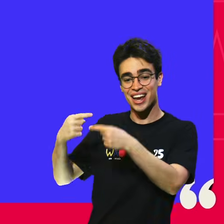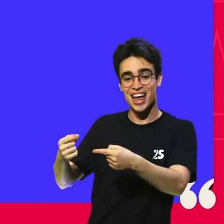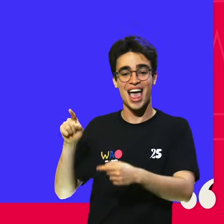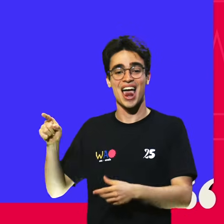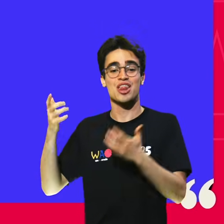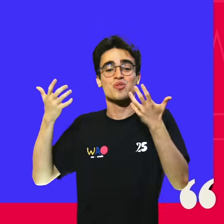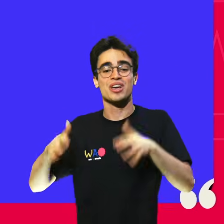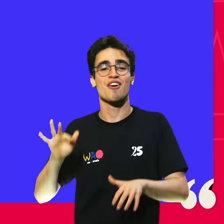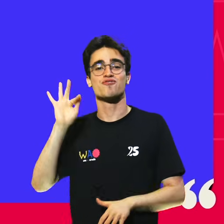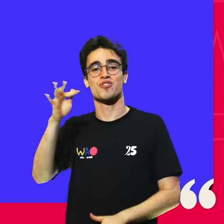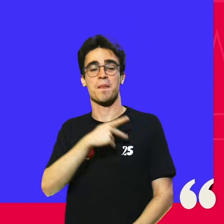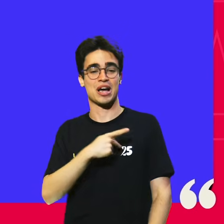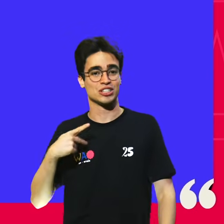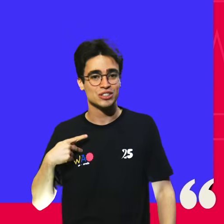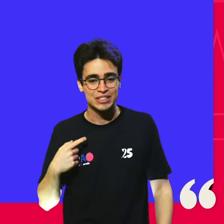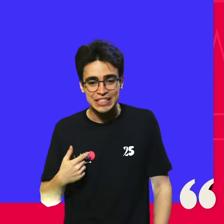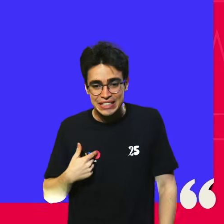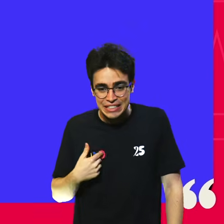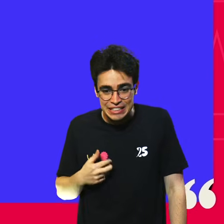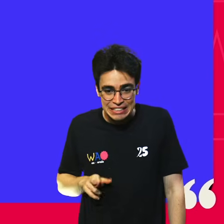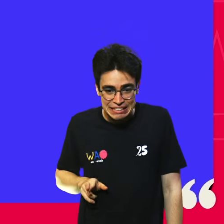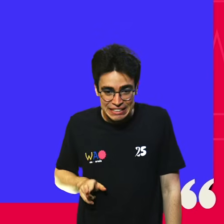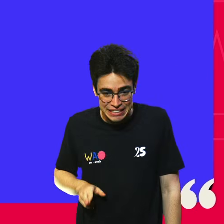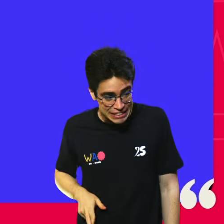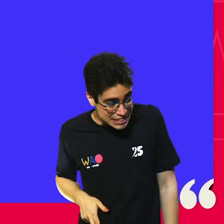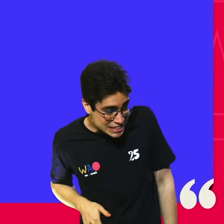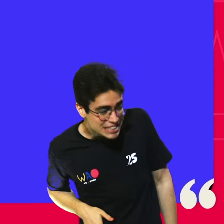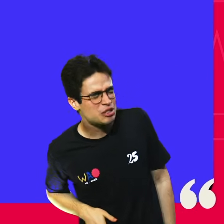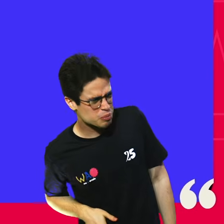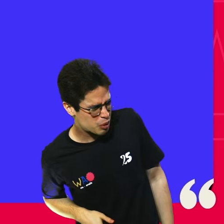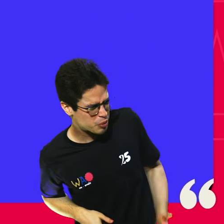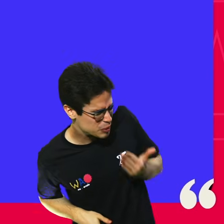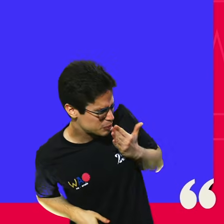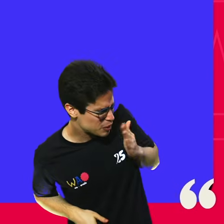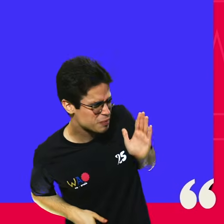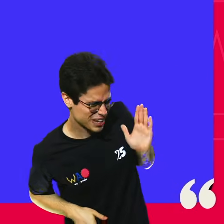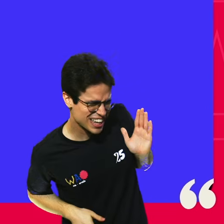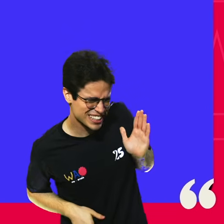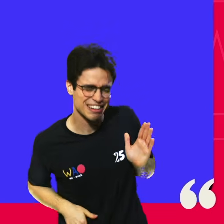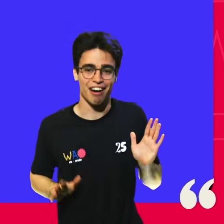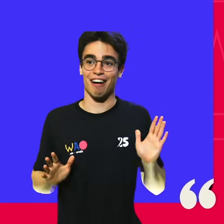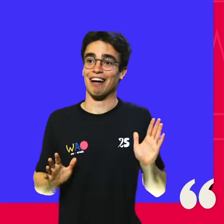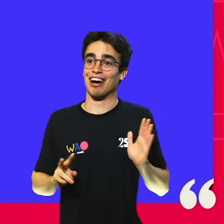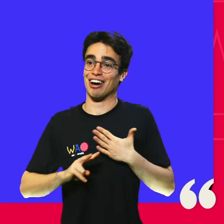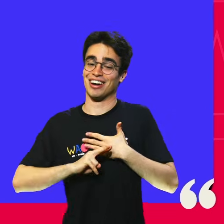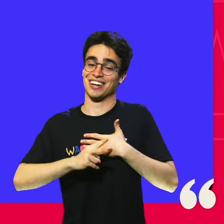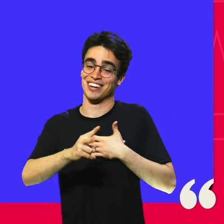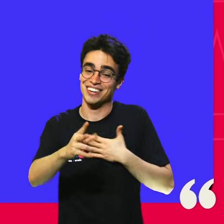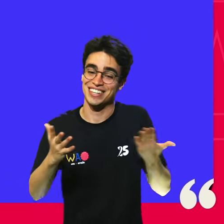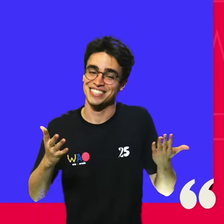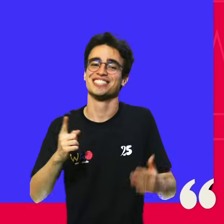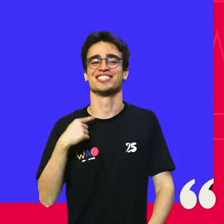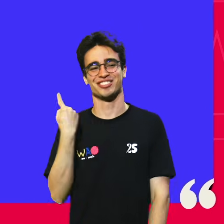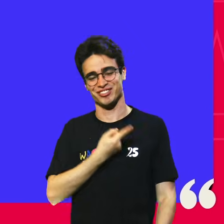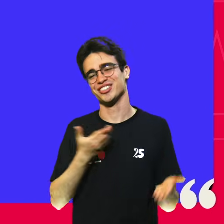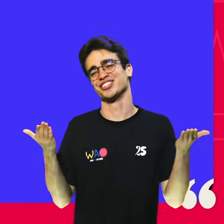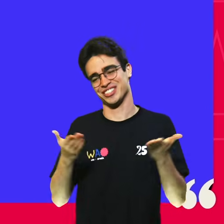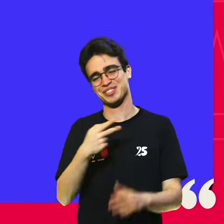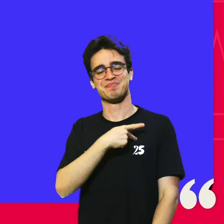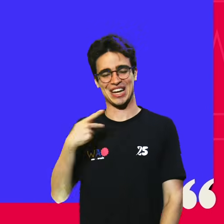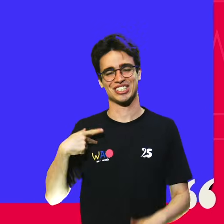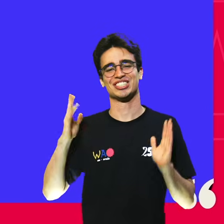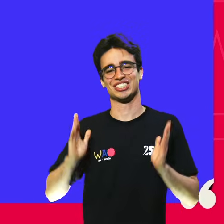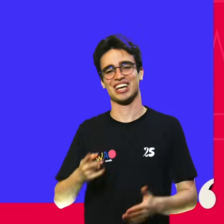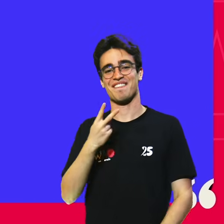ser pastora. E eu cruzei o dedo e disse, eu prometo. Resultado disso, estamos pastoreando há